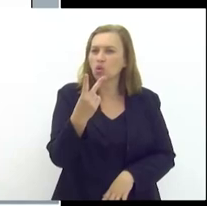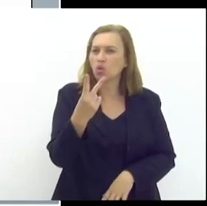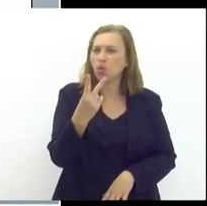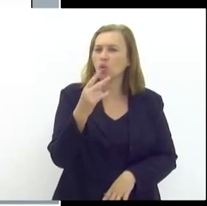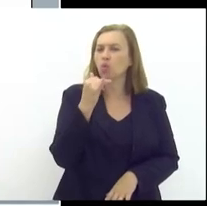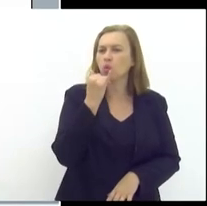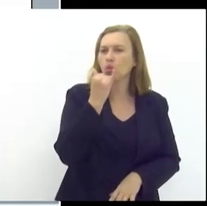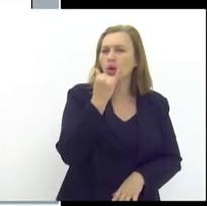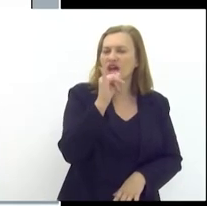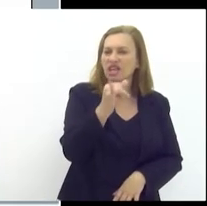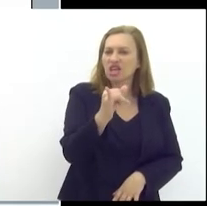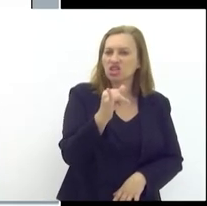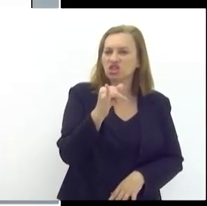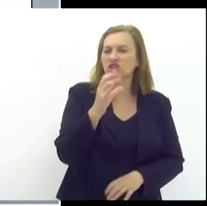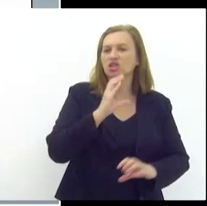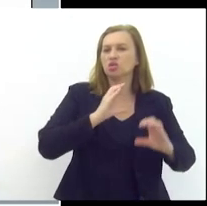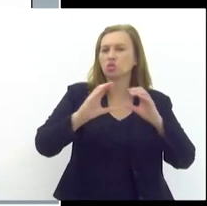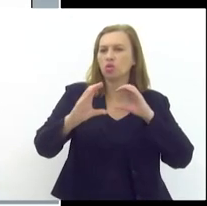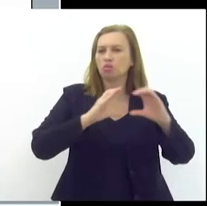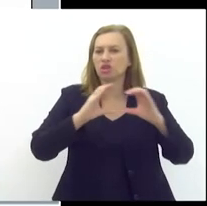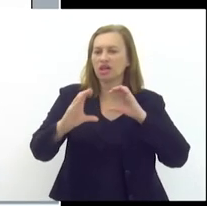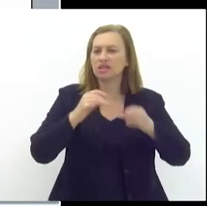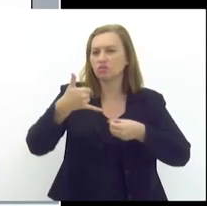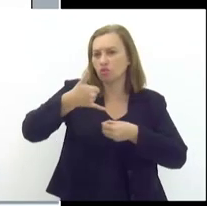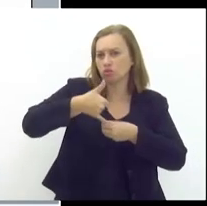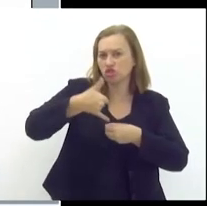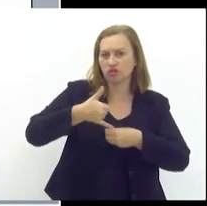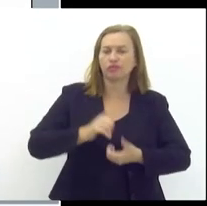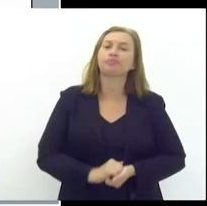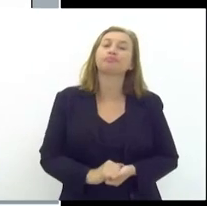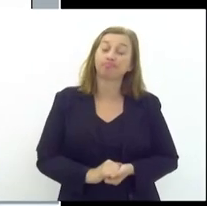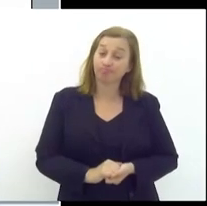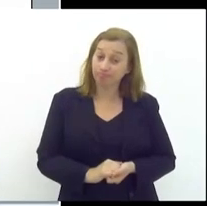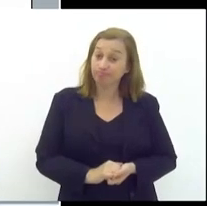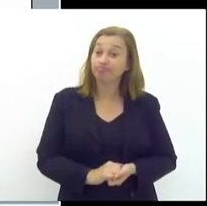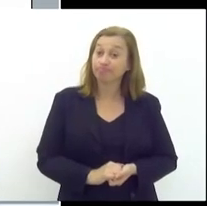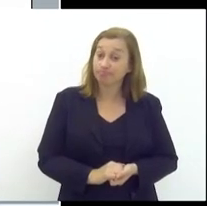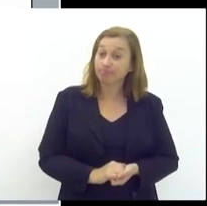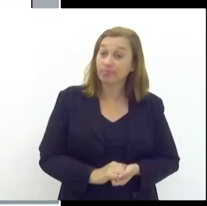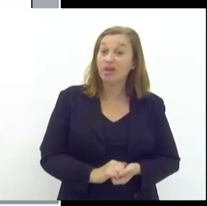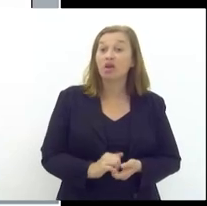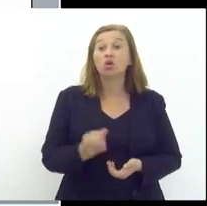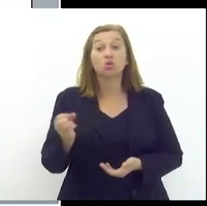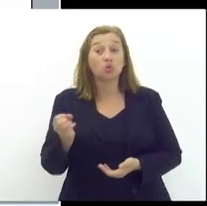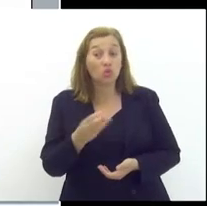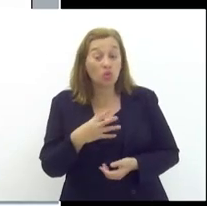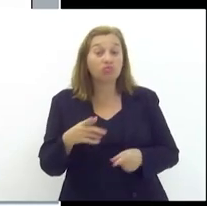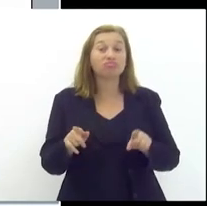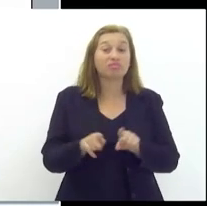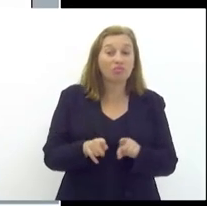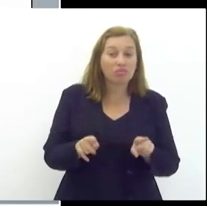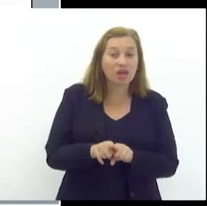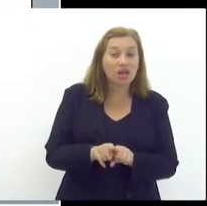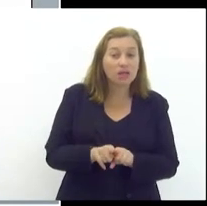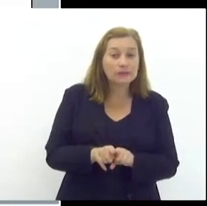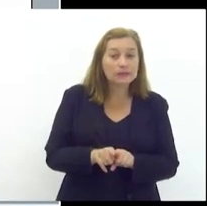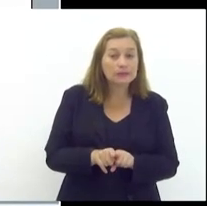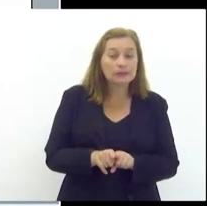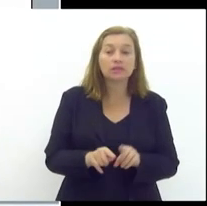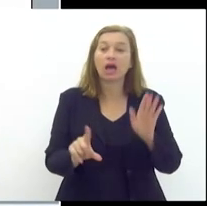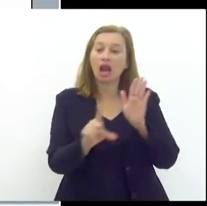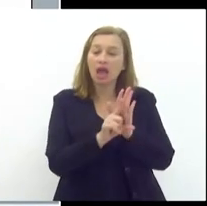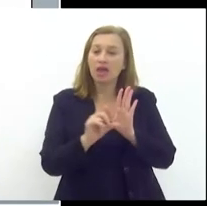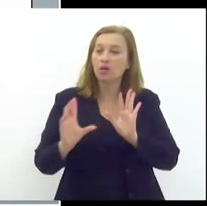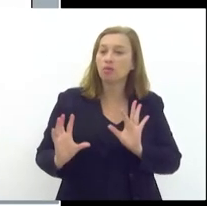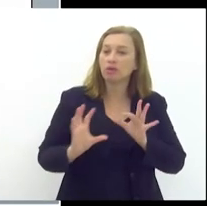telecomunicações e combustíveis nós recentemente através da lei